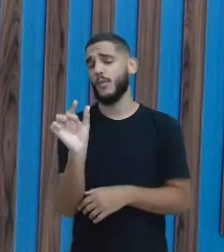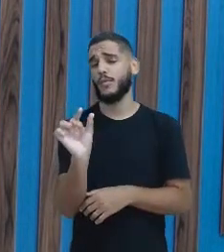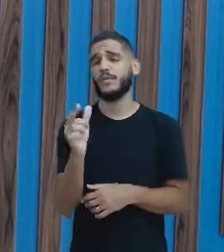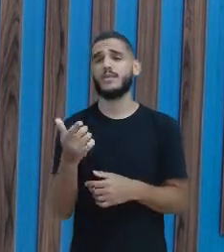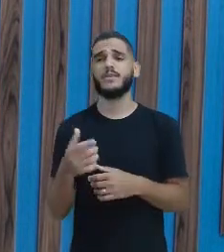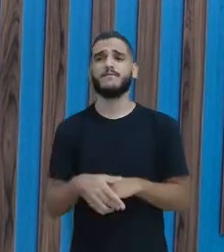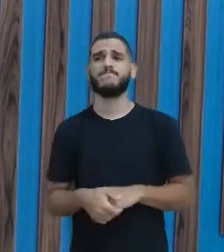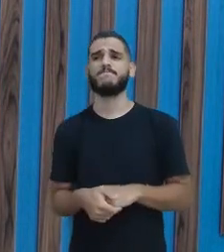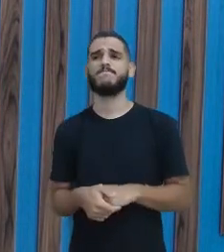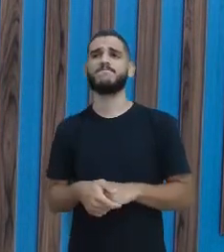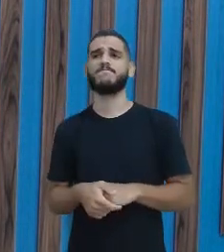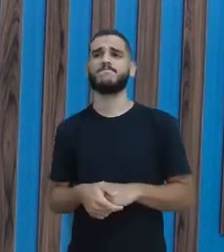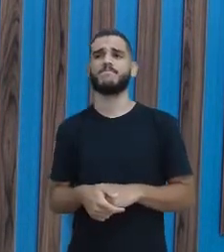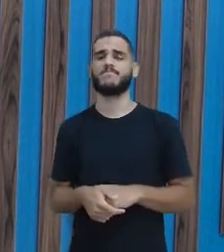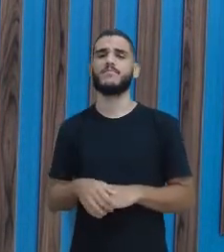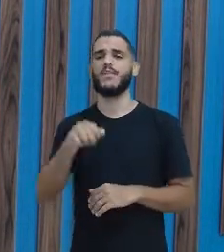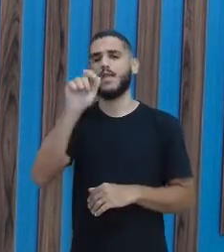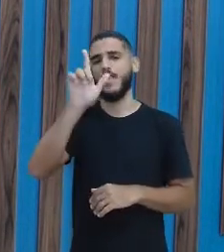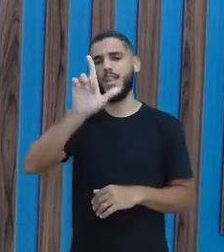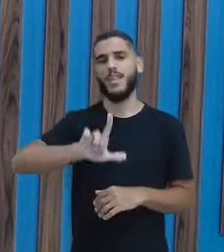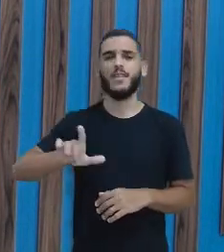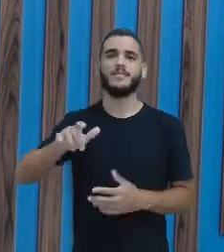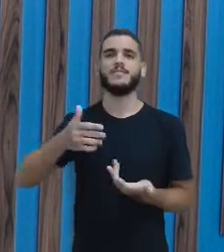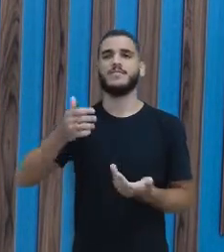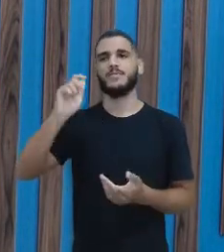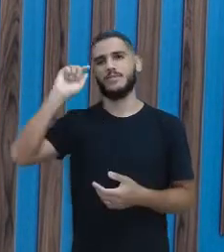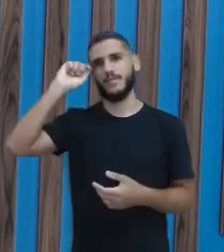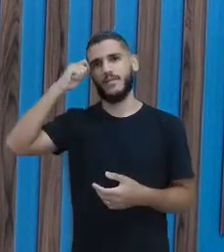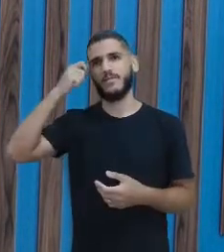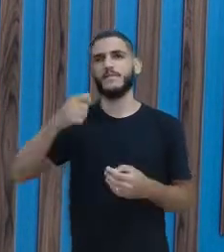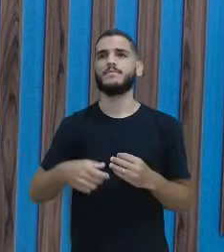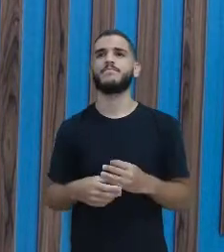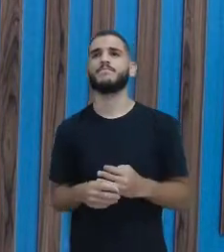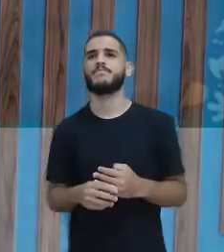lá no leste da África.